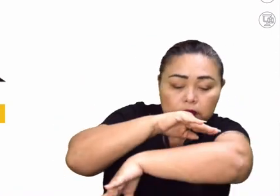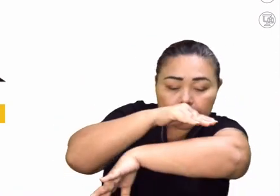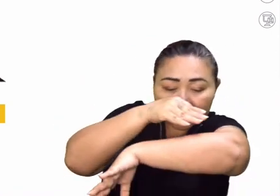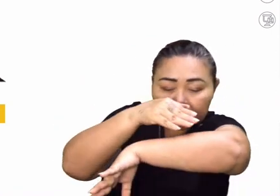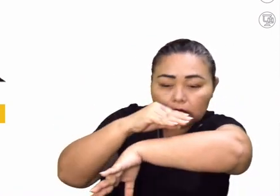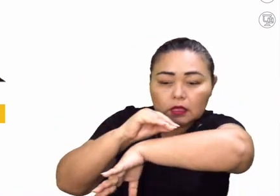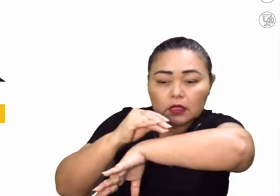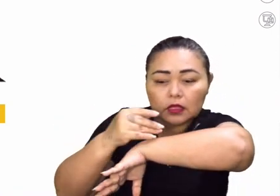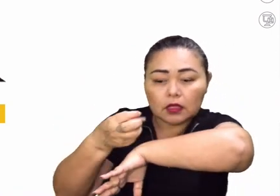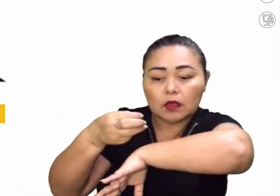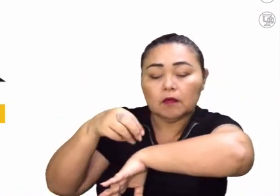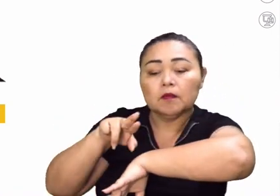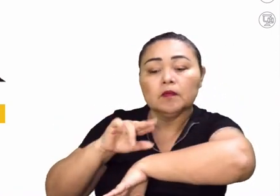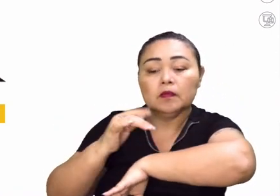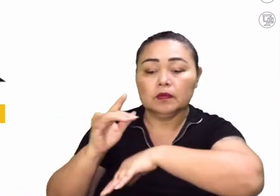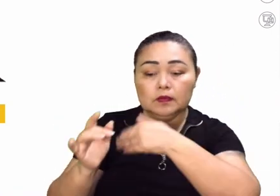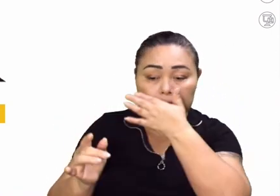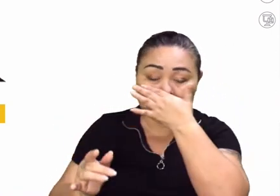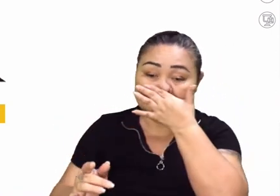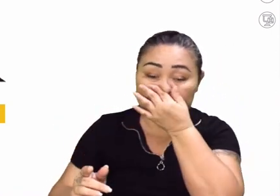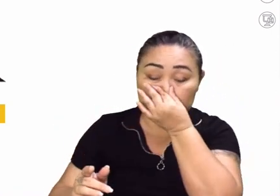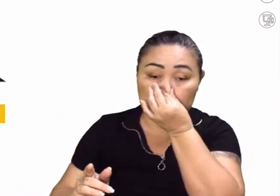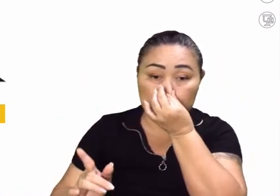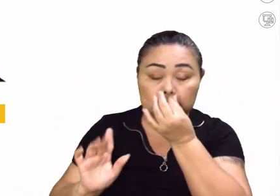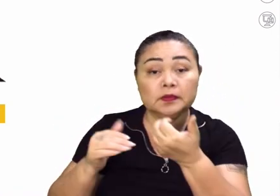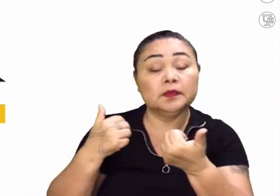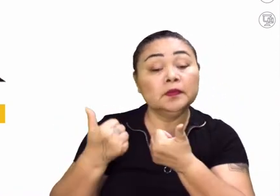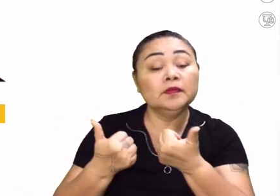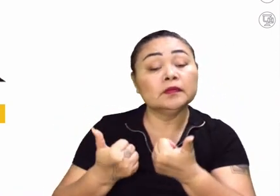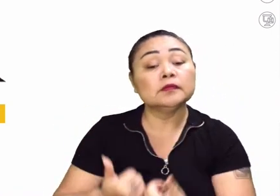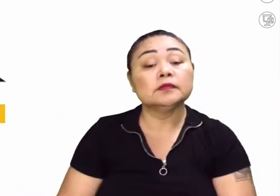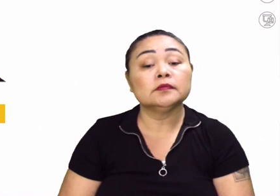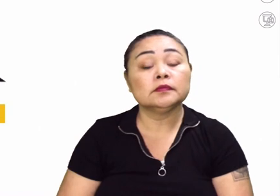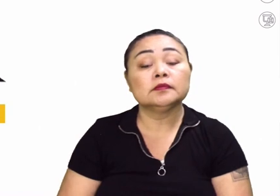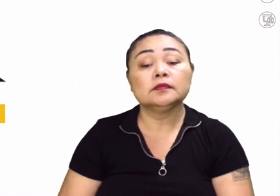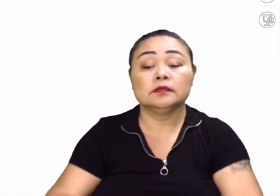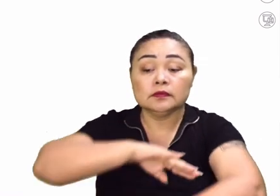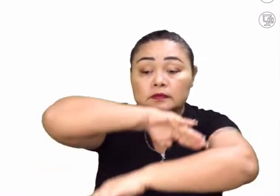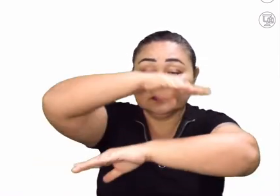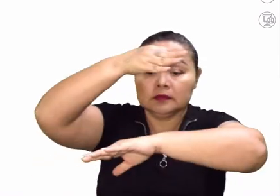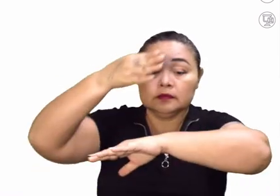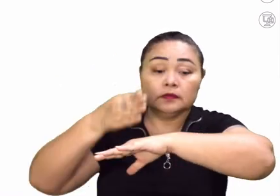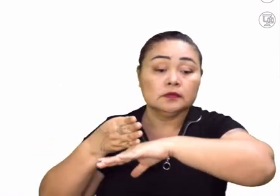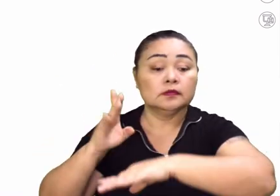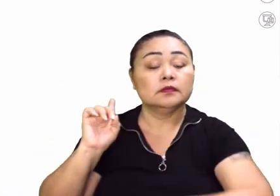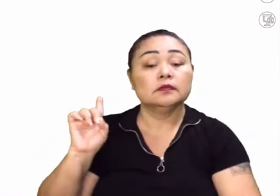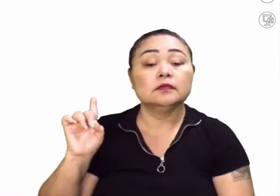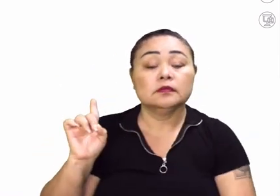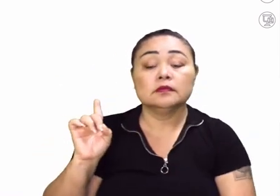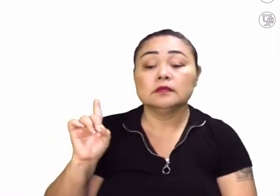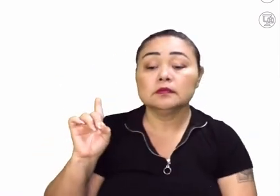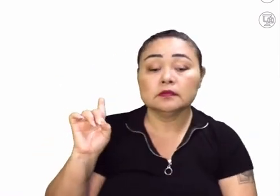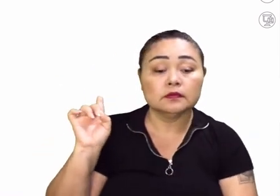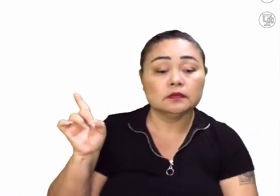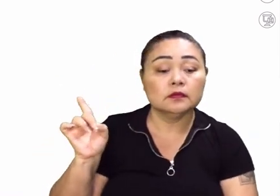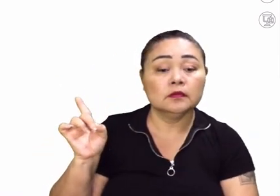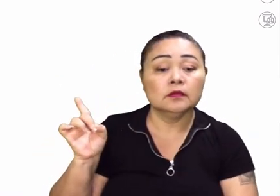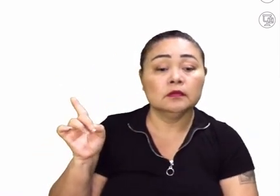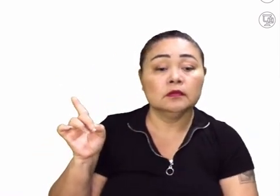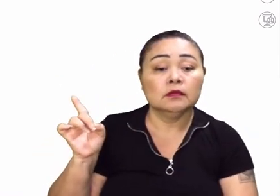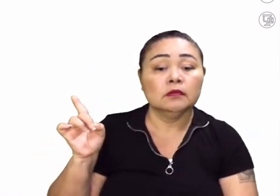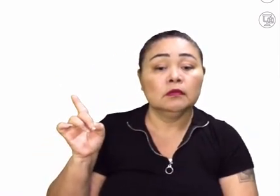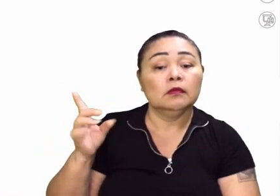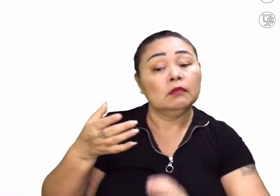desgastada do terreno muito bem beleza montanhas vamos lá então